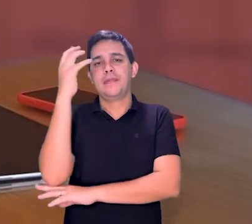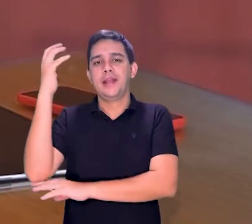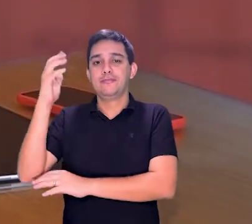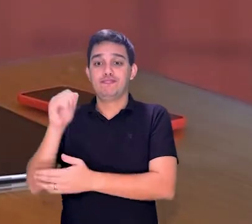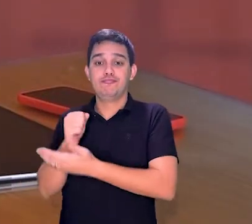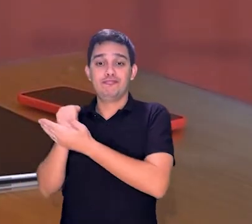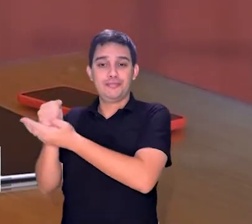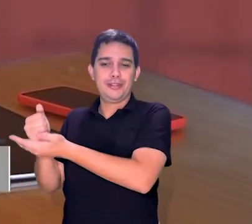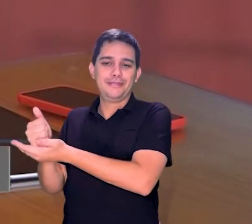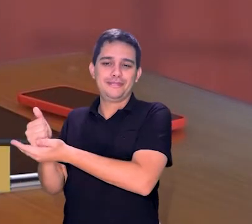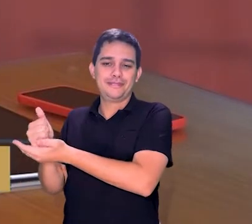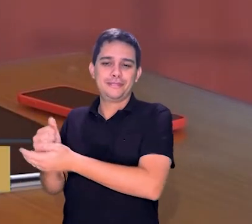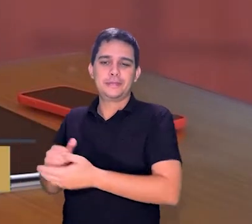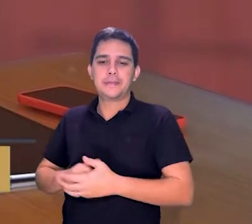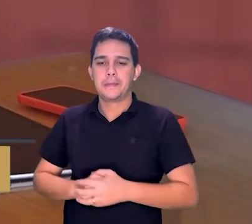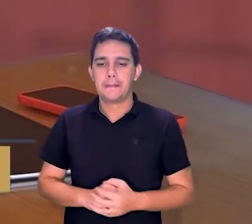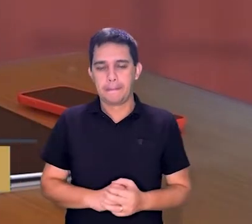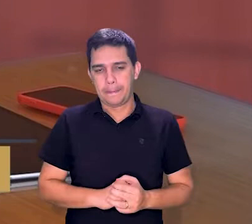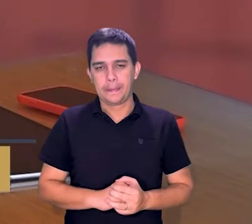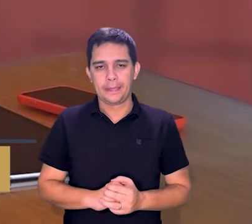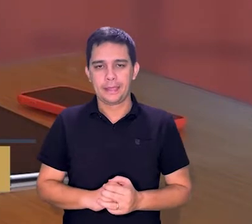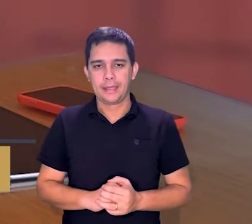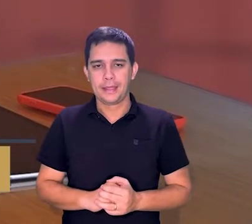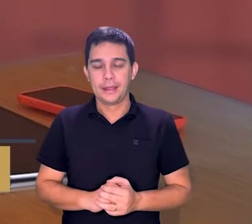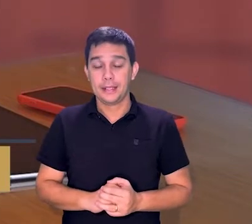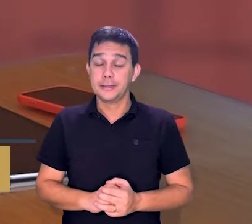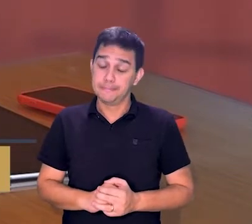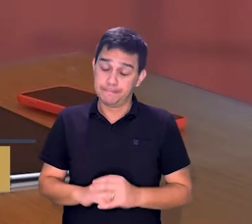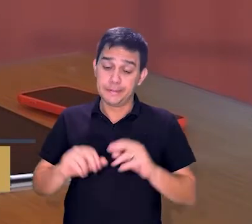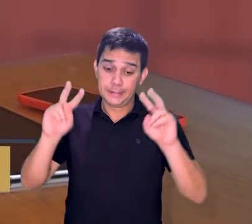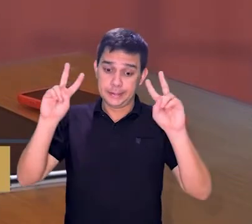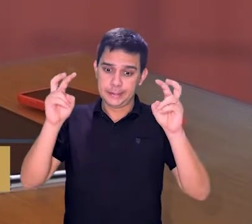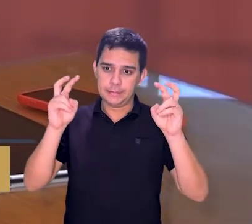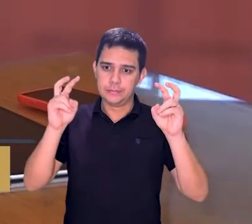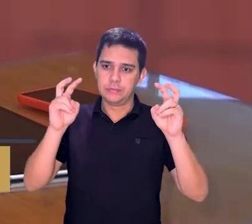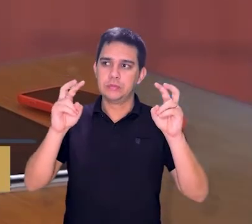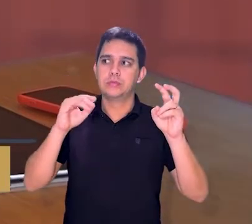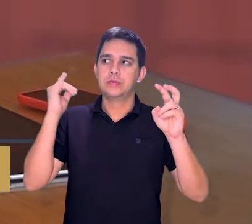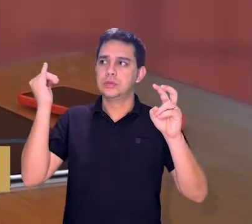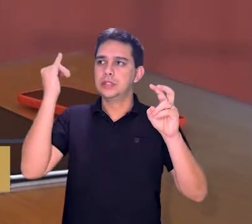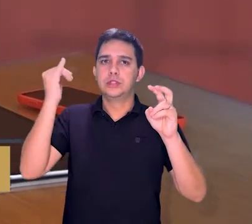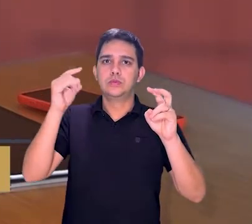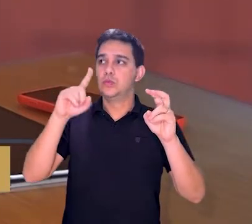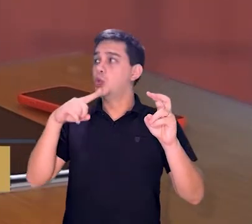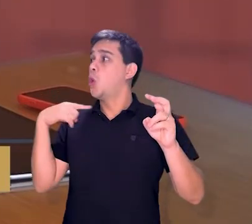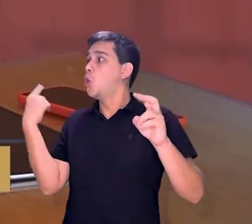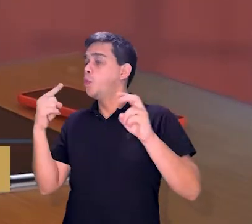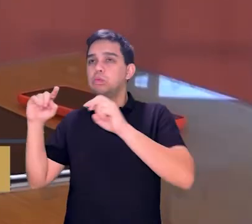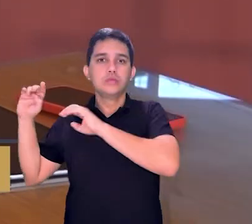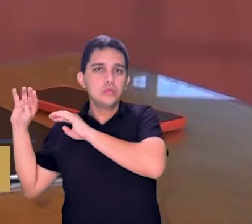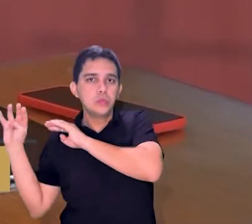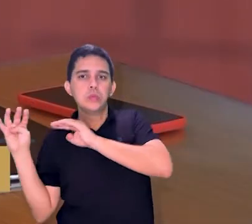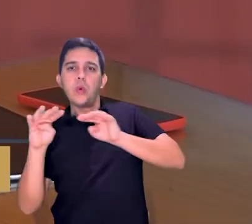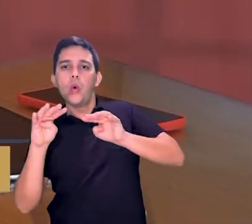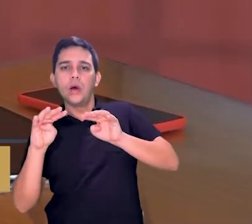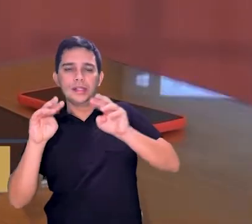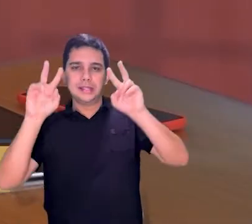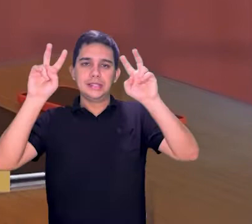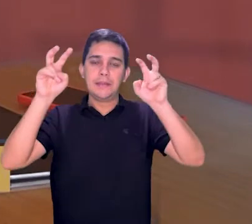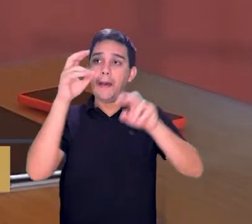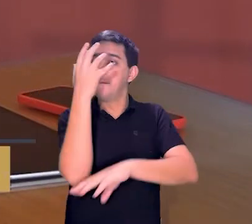Esse tema começou a ficar, vamos dizer assim, mais visível, teve mais visibilidade na década de 70.